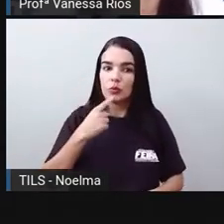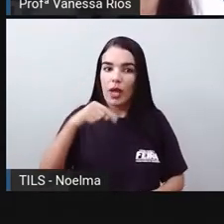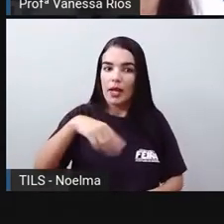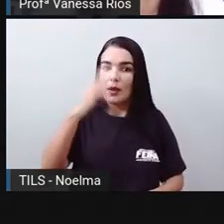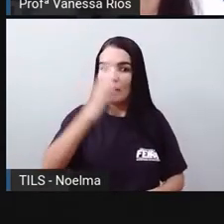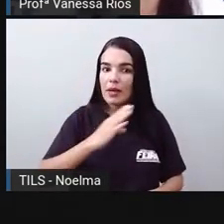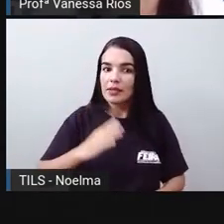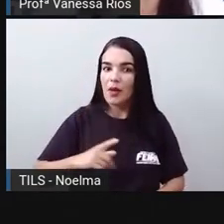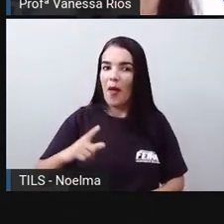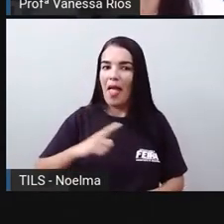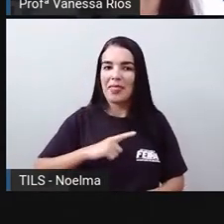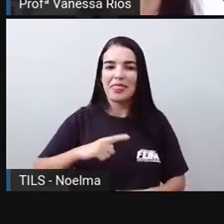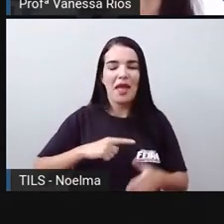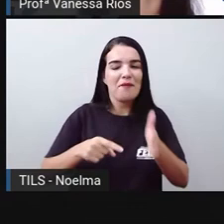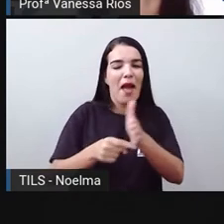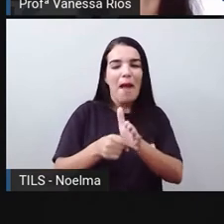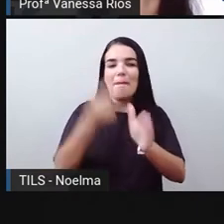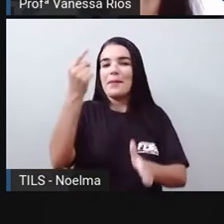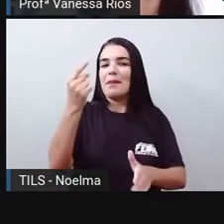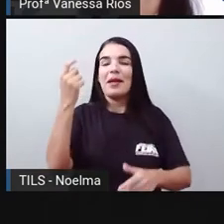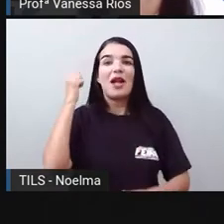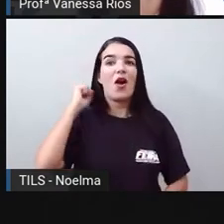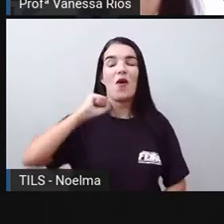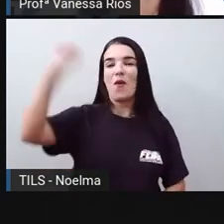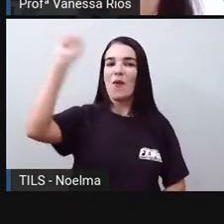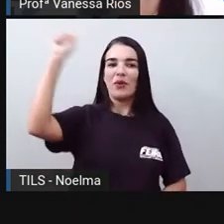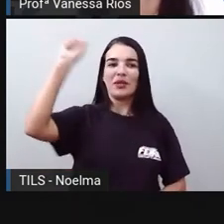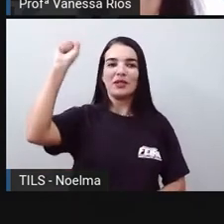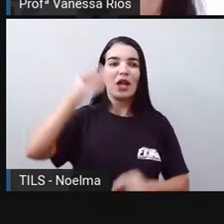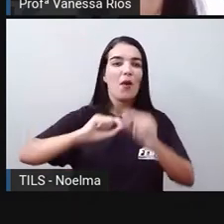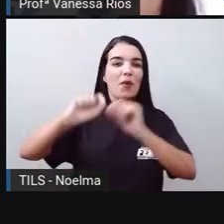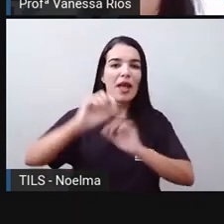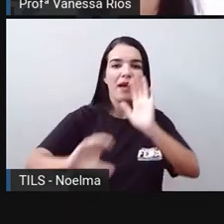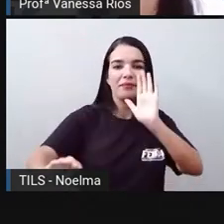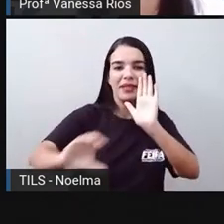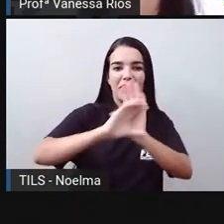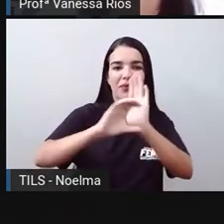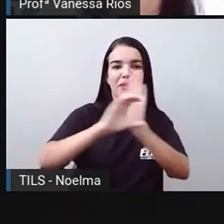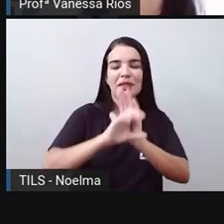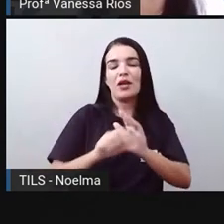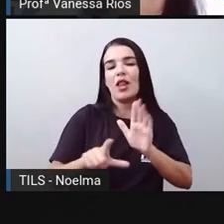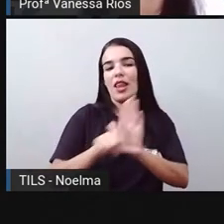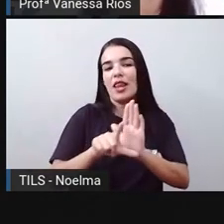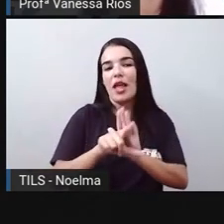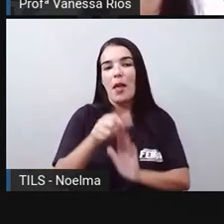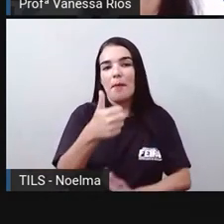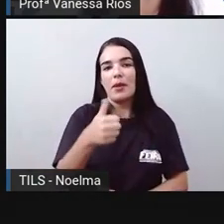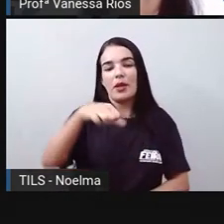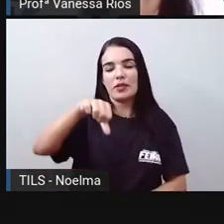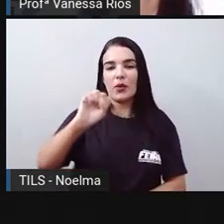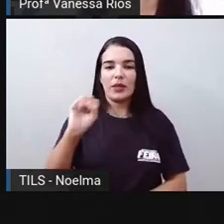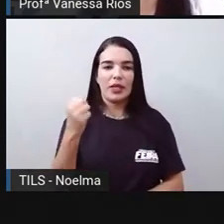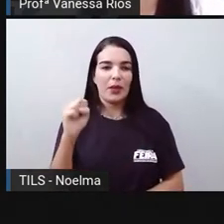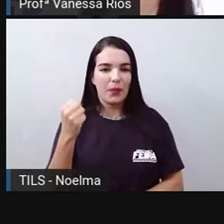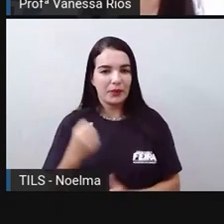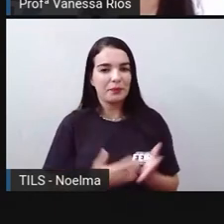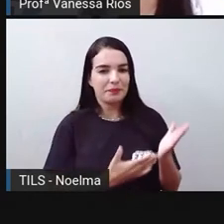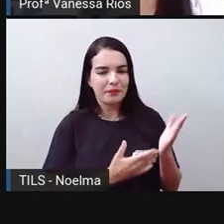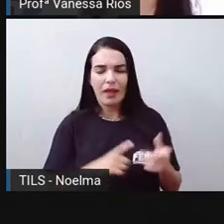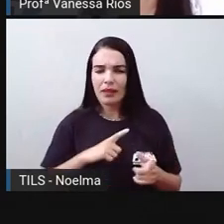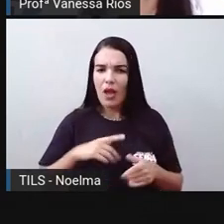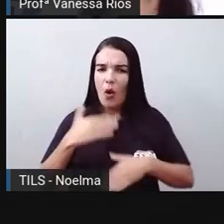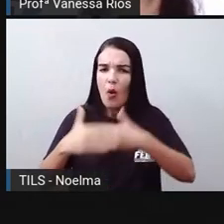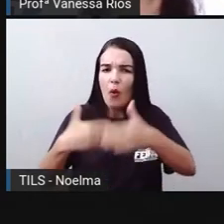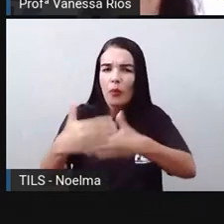Brasil resultou em uma primeira grande conquista com a Constituição de 1988. E entre